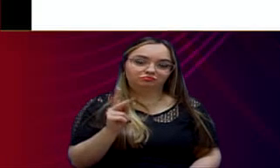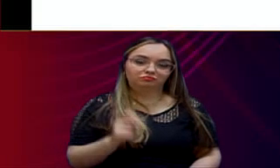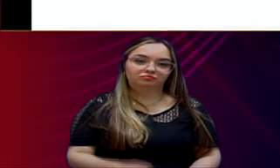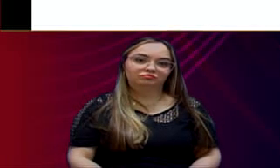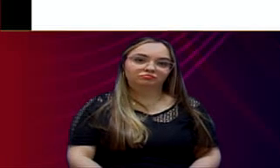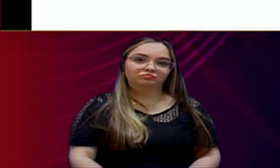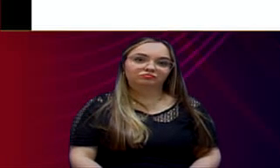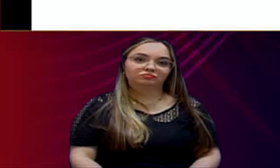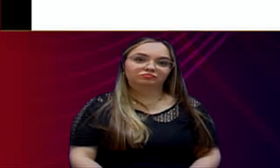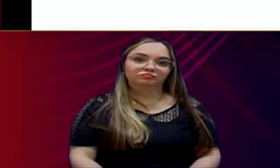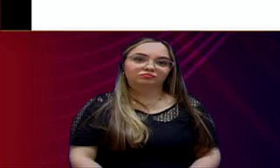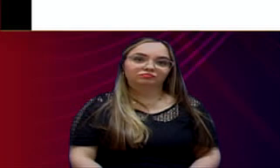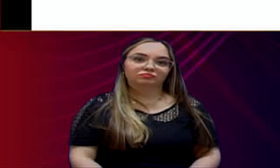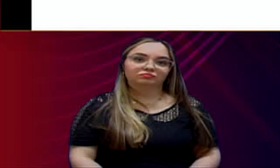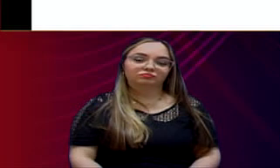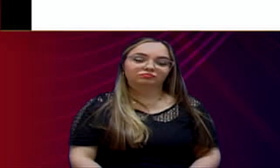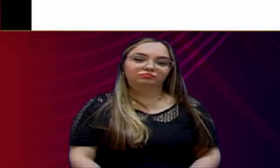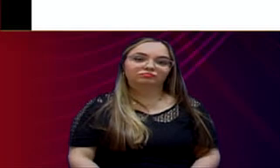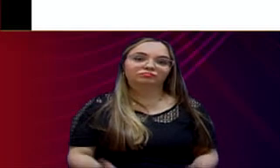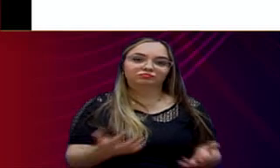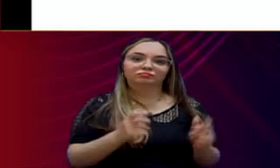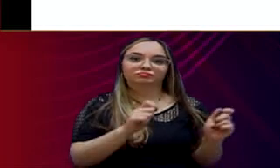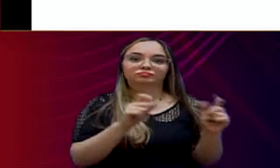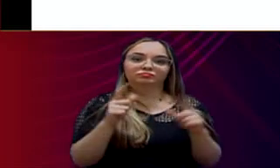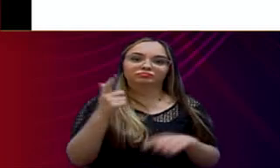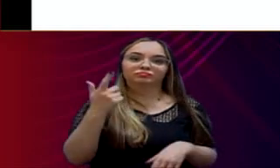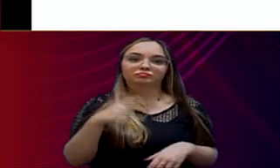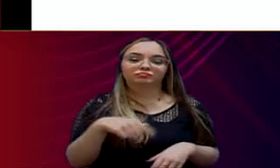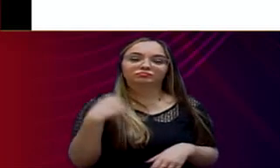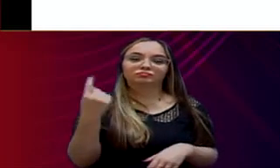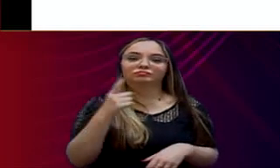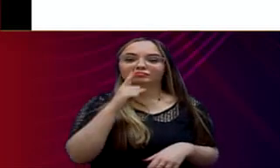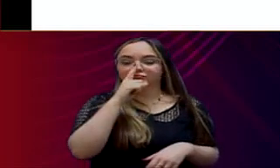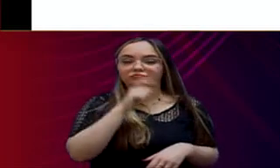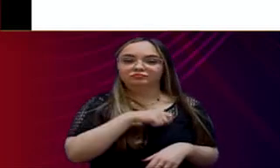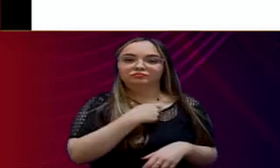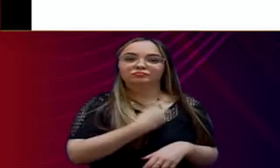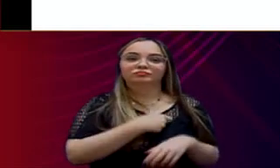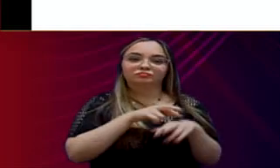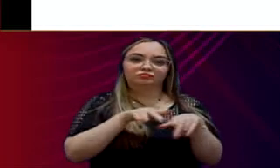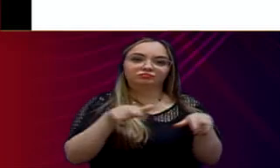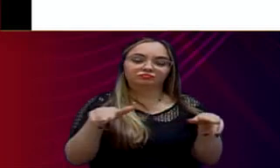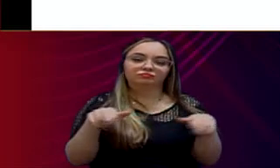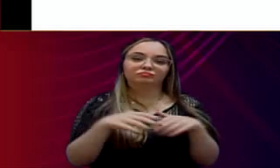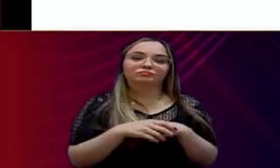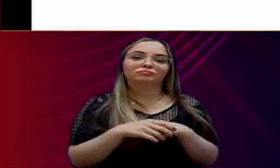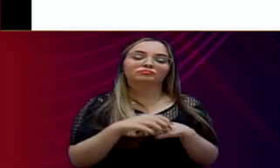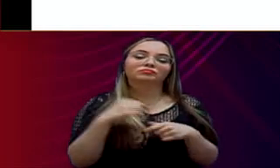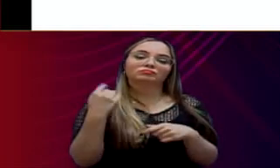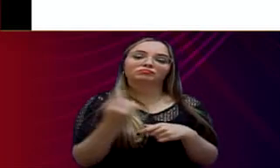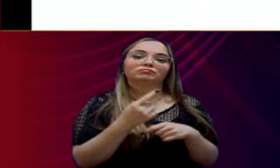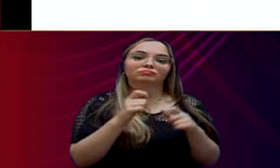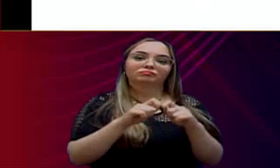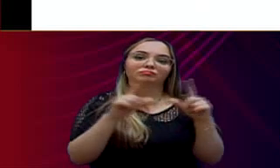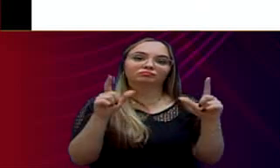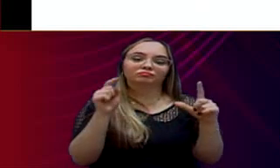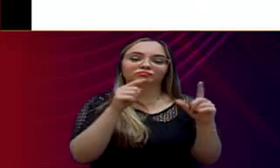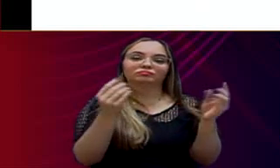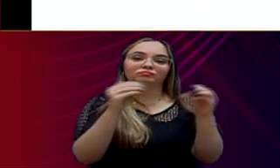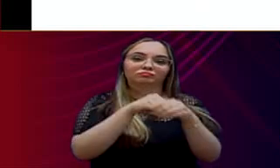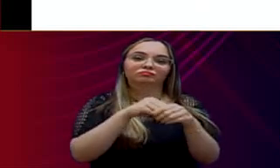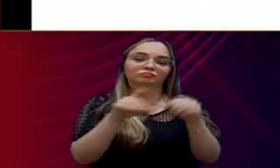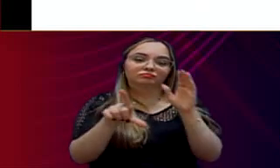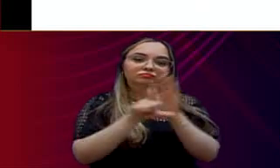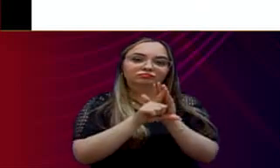não tem mais próximo quadro aqui agora é os riscos fiscais então nós colocamos um quadro dentro da lei